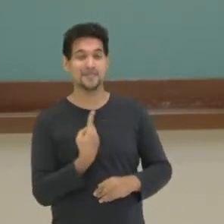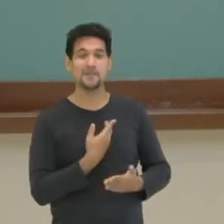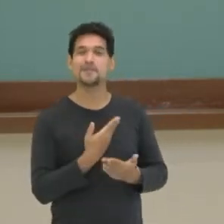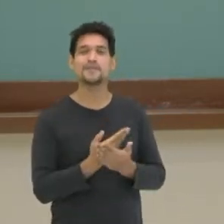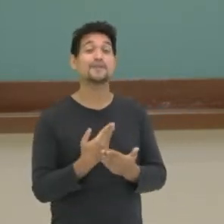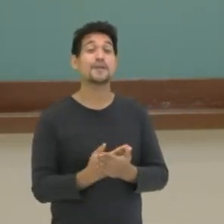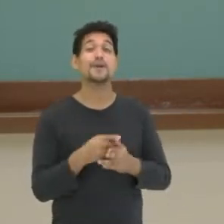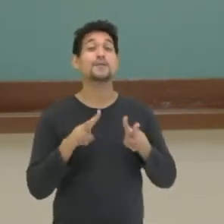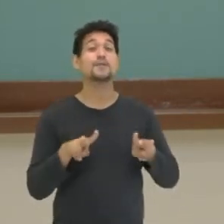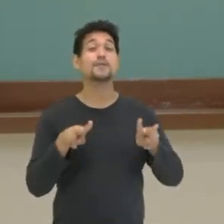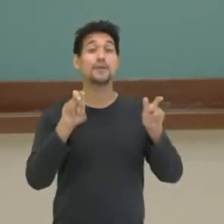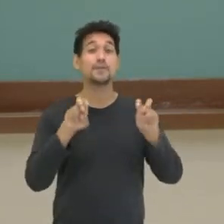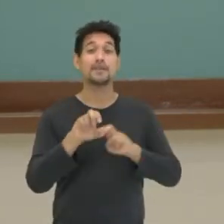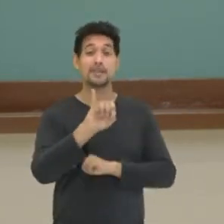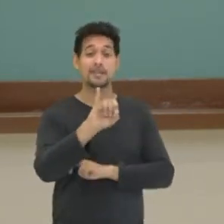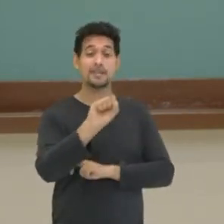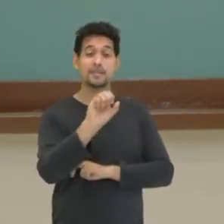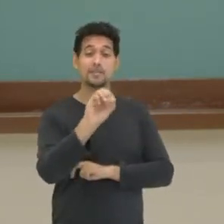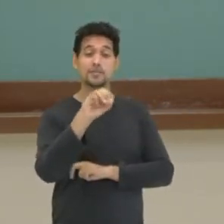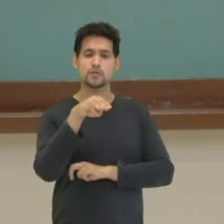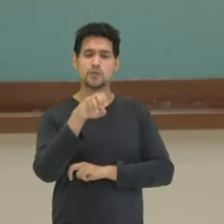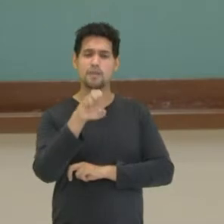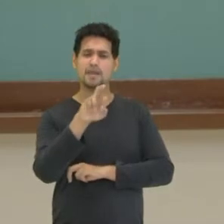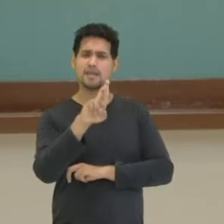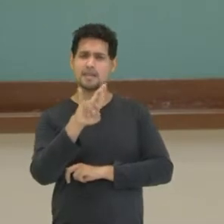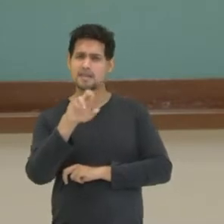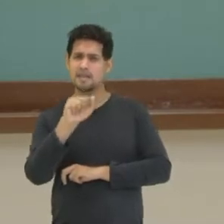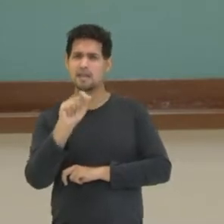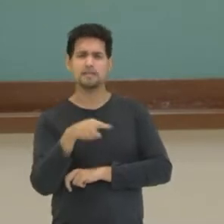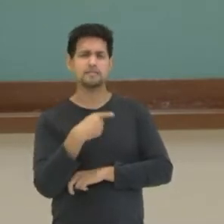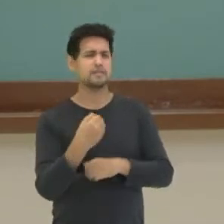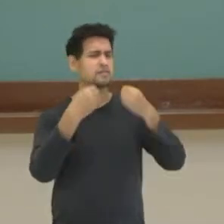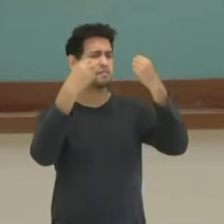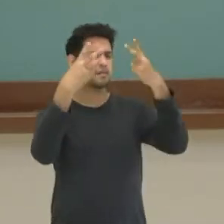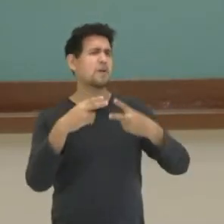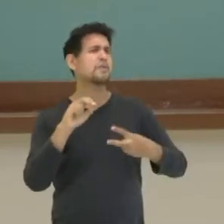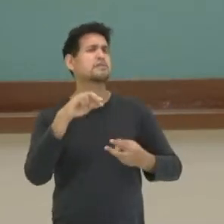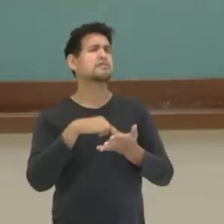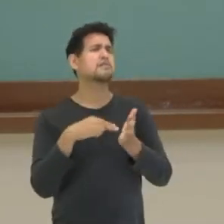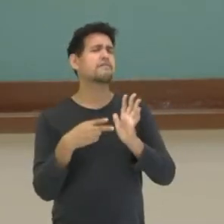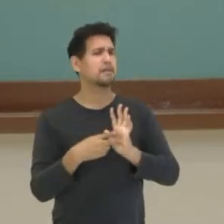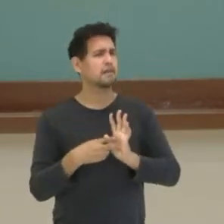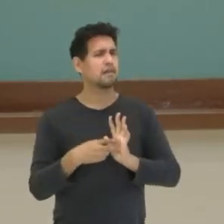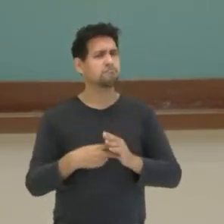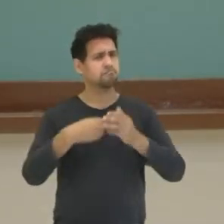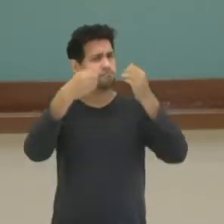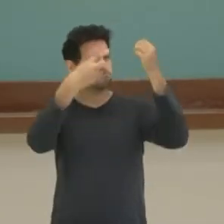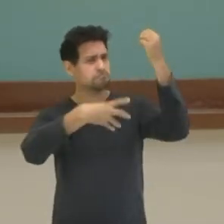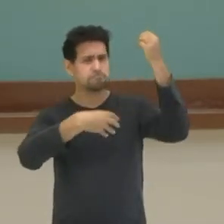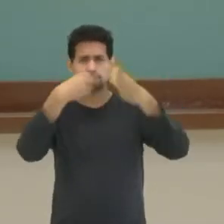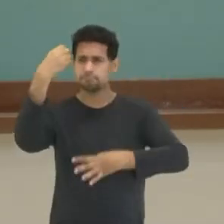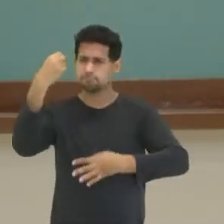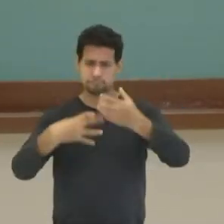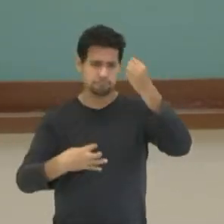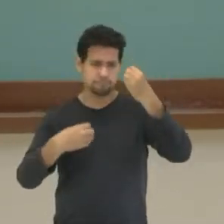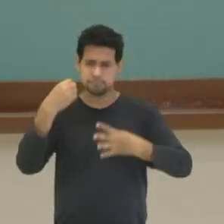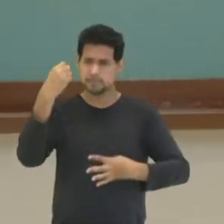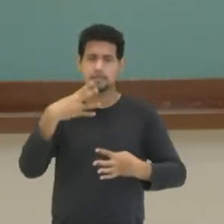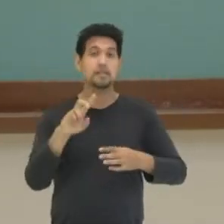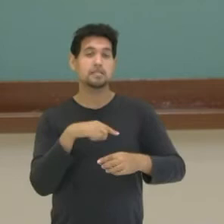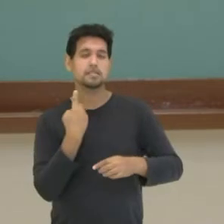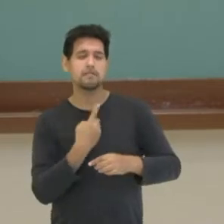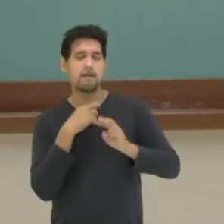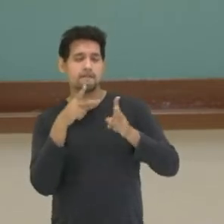sobre isomeria, sim. Vamos definir o que vem a ser isomeria, classificá-la. Nós vamos ver o